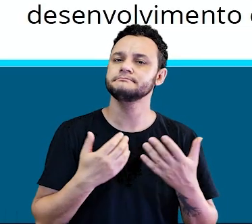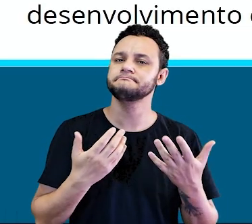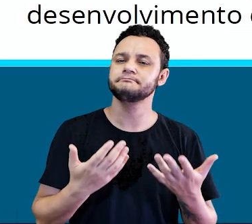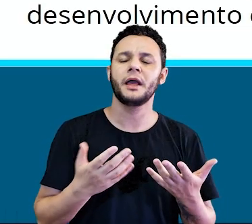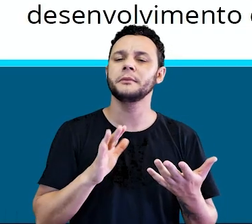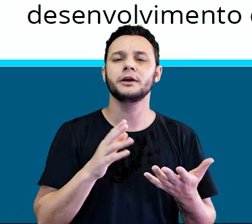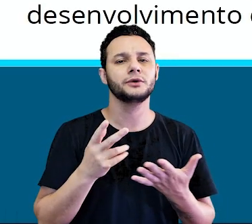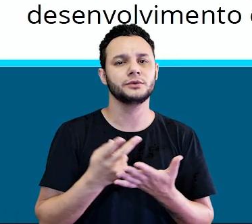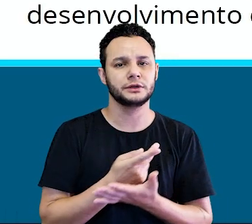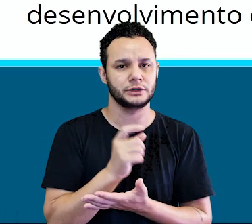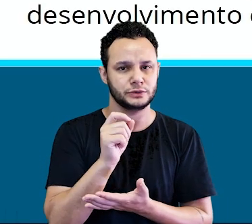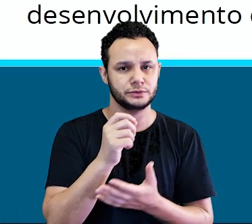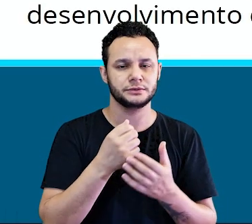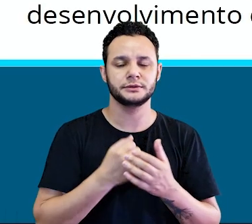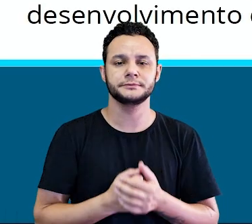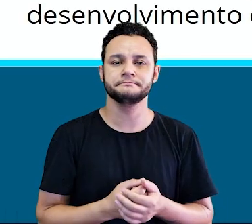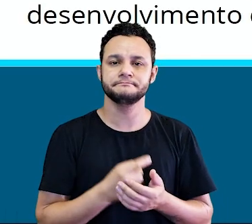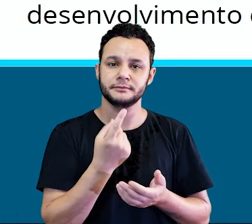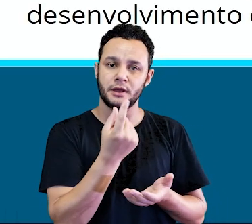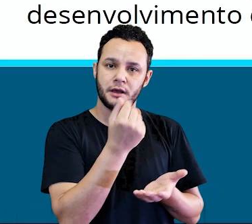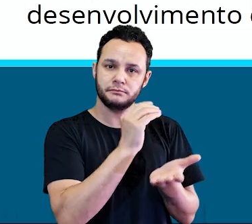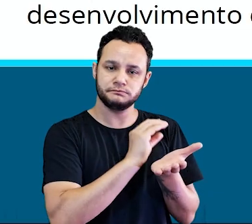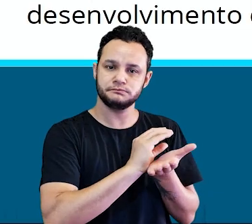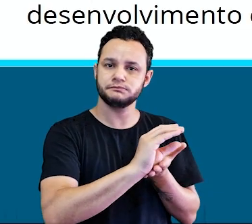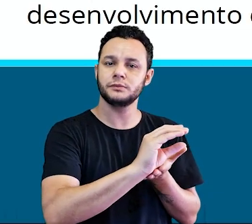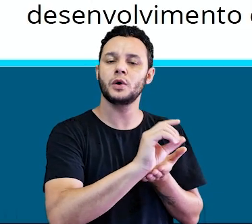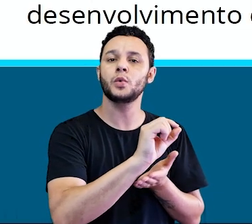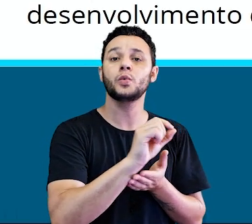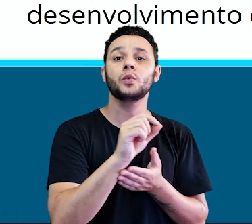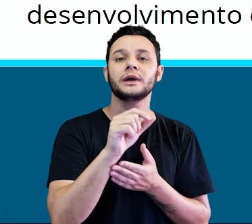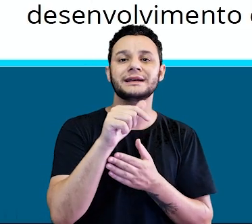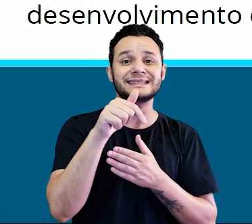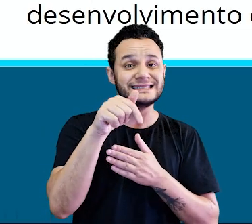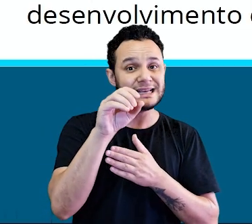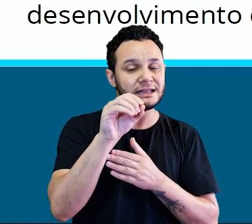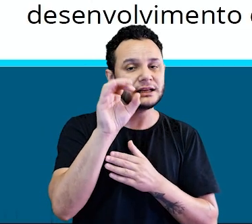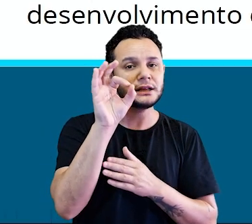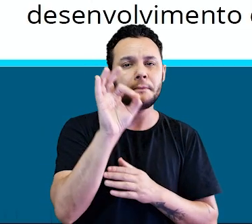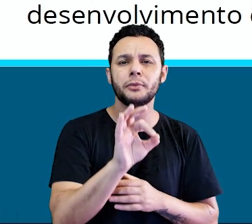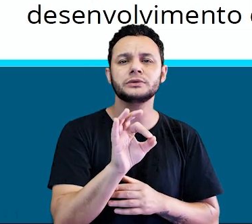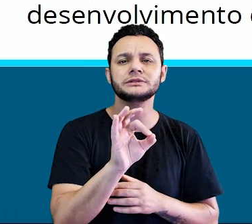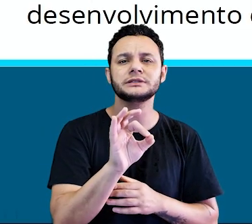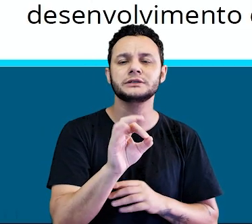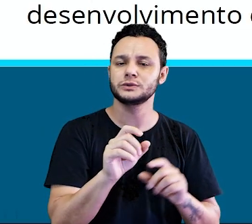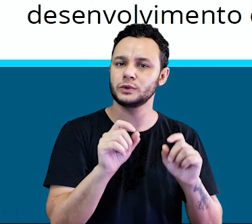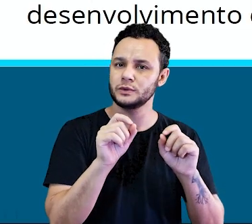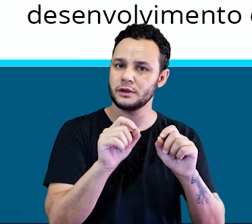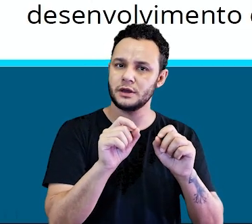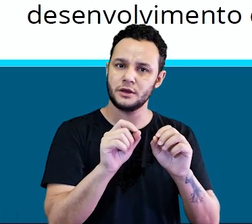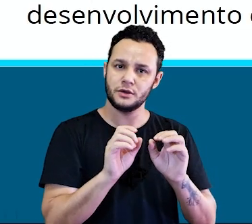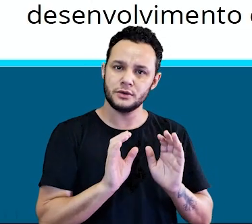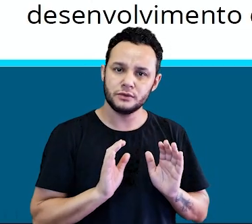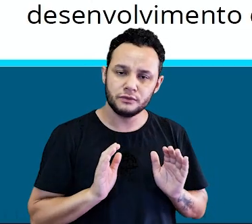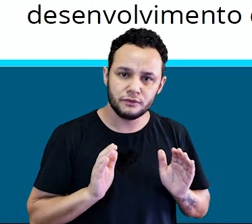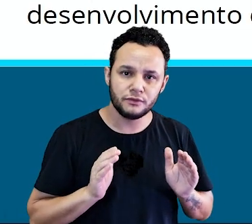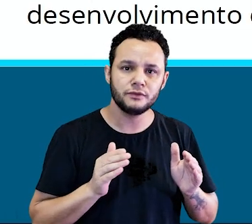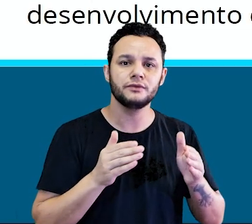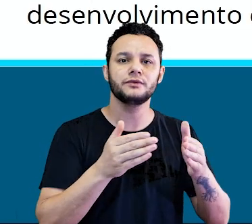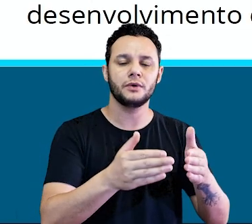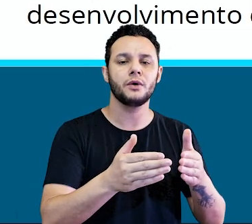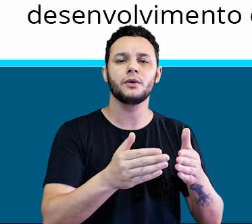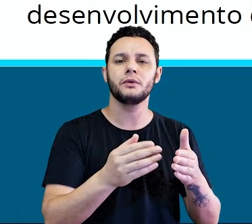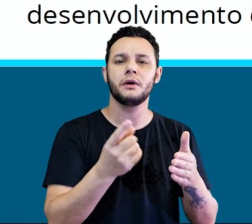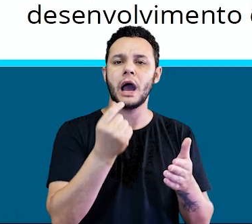Bom, então, o que acontece? O recurso do Fundeb, 70% dele é